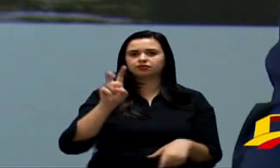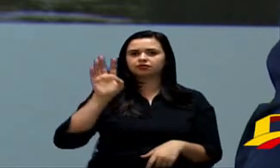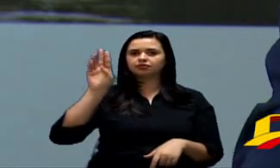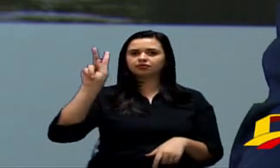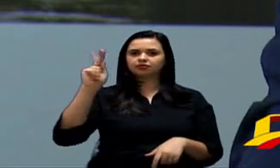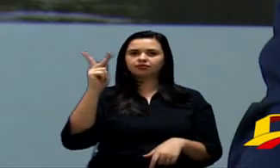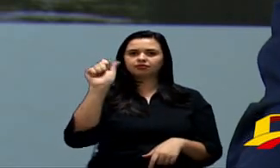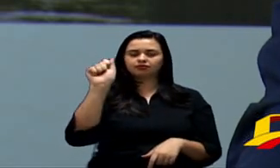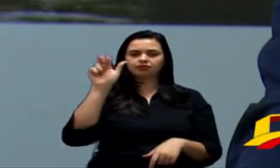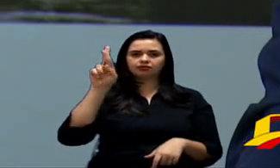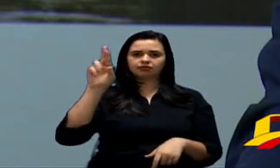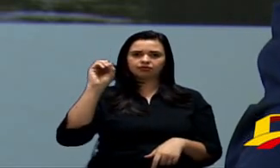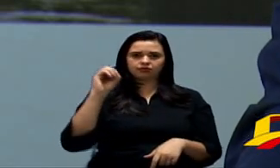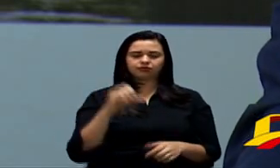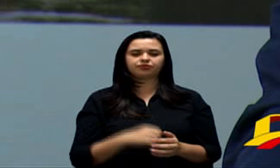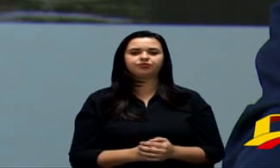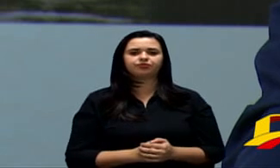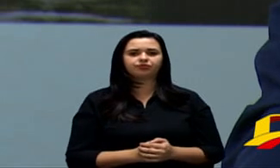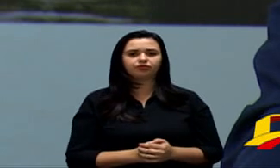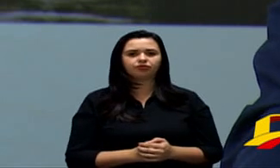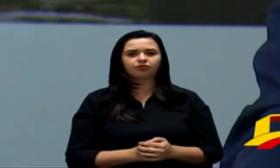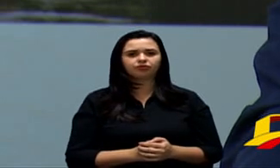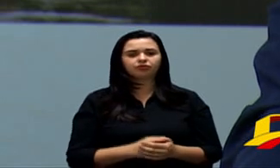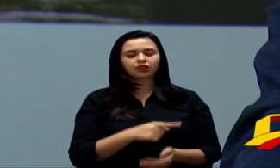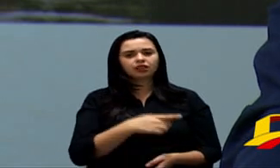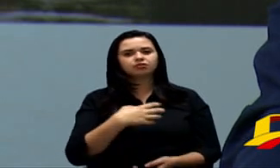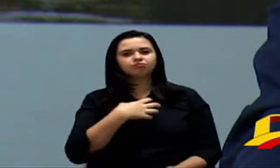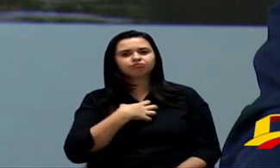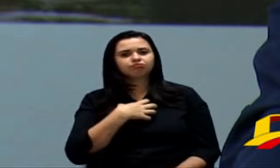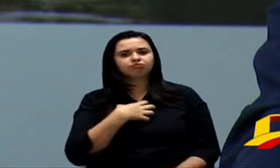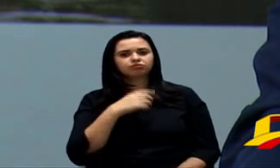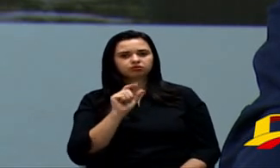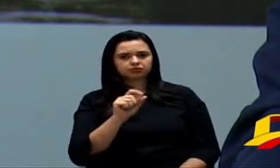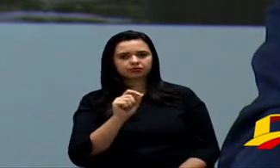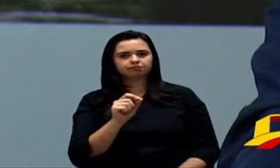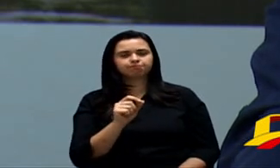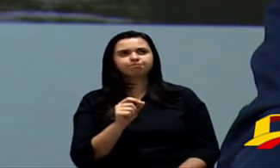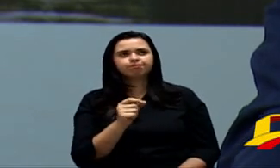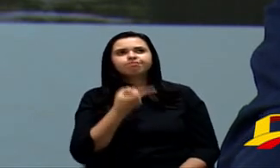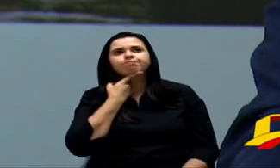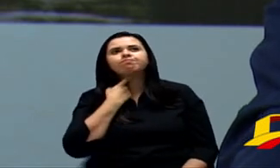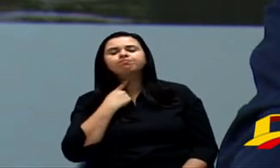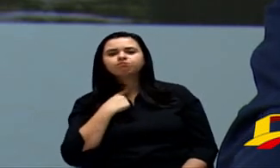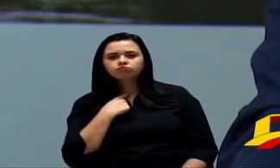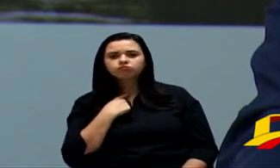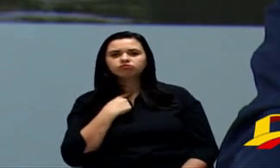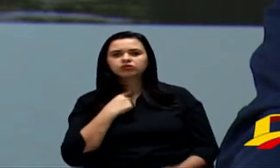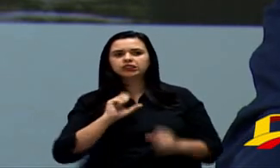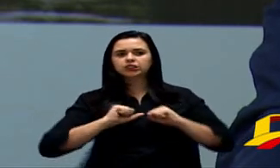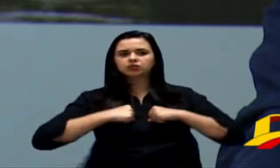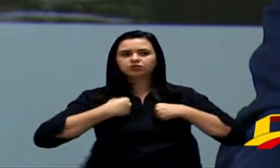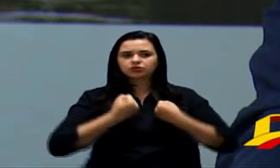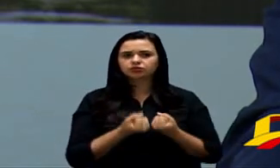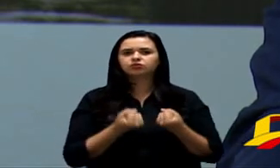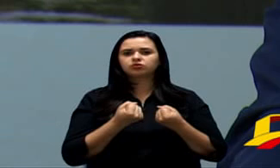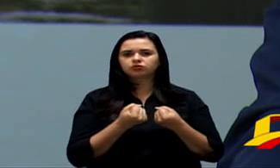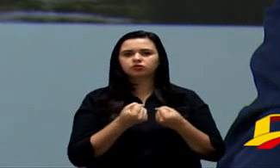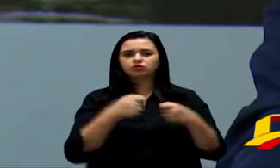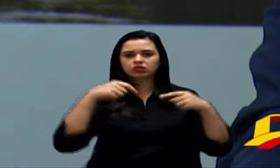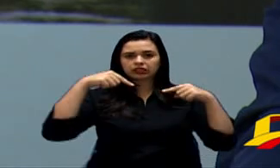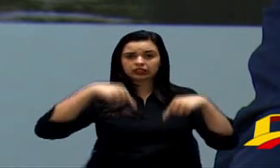Sandro. Me senti na vontade de lutar pelo direito de ele ficar em Sorocaba. Alguns